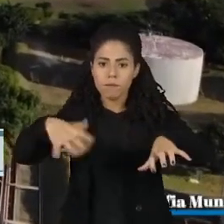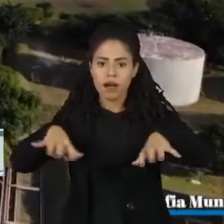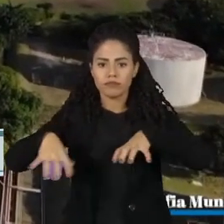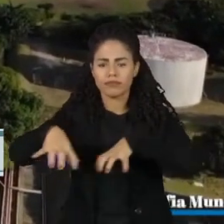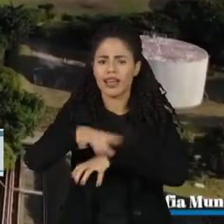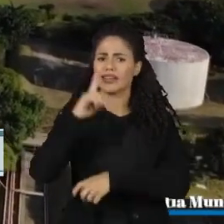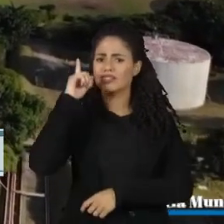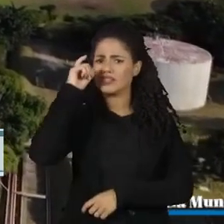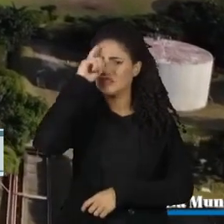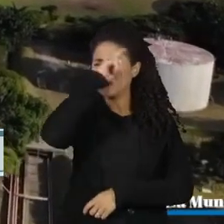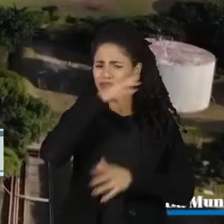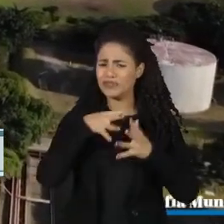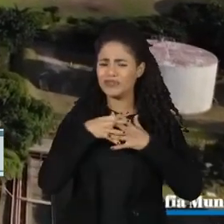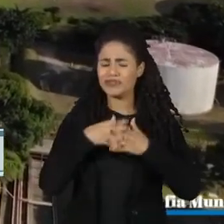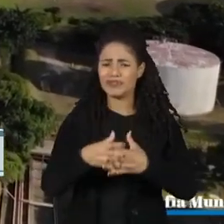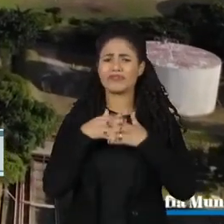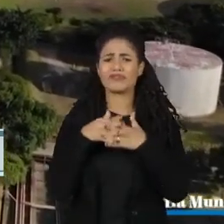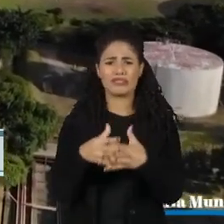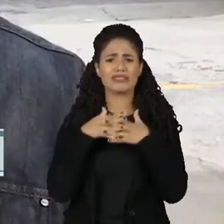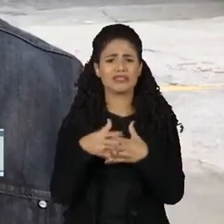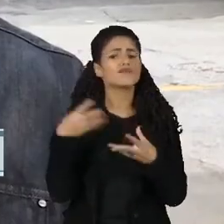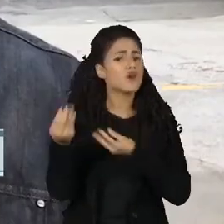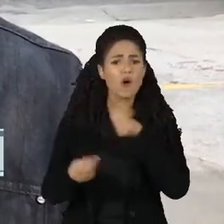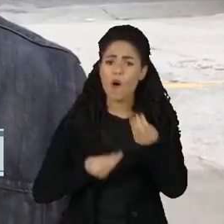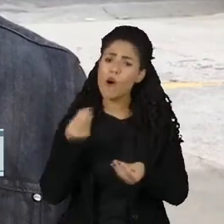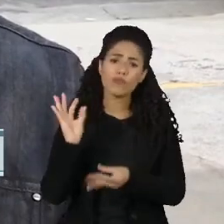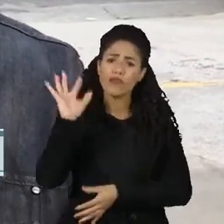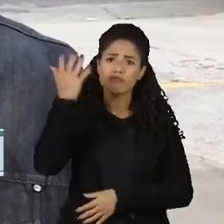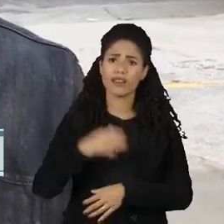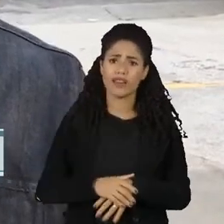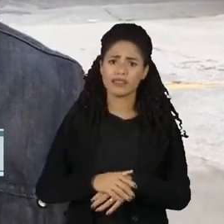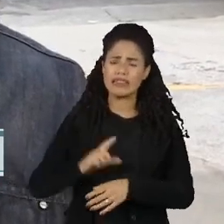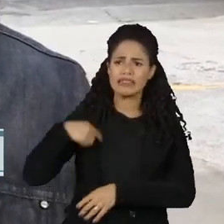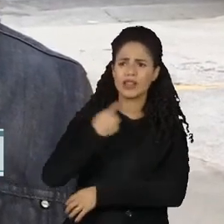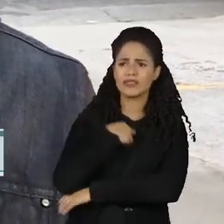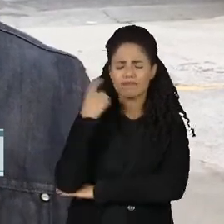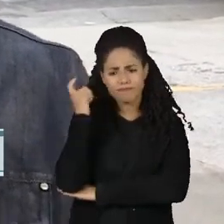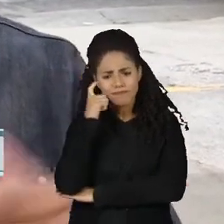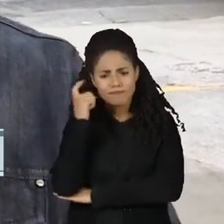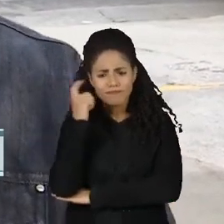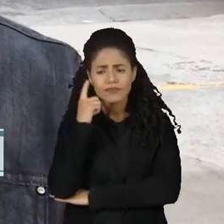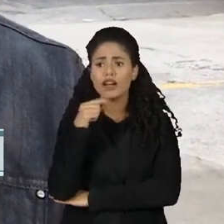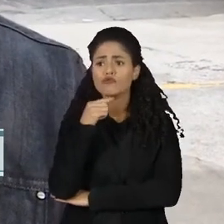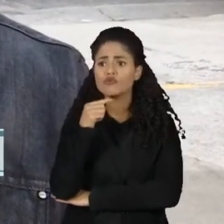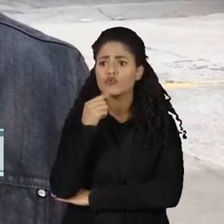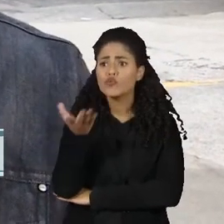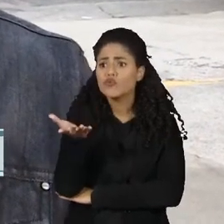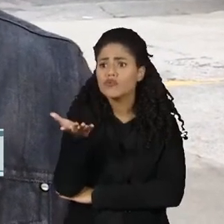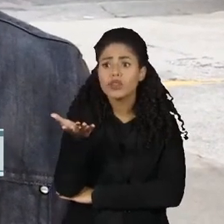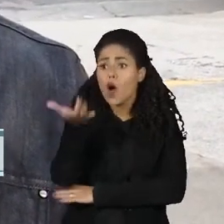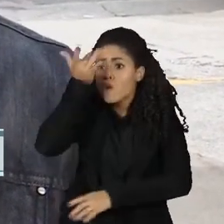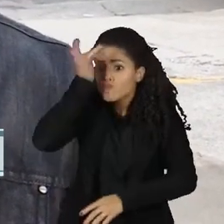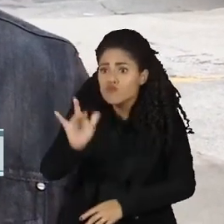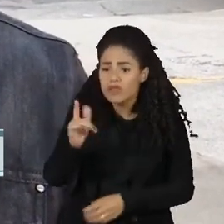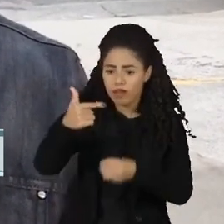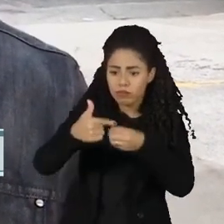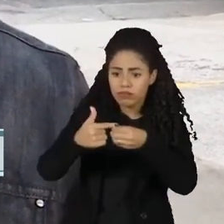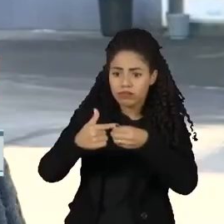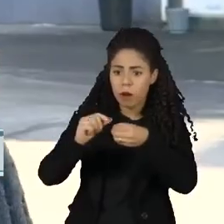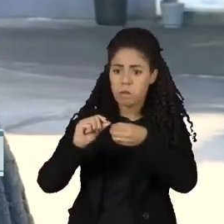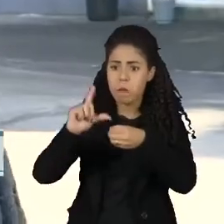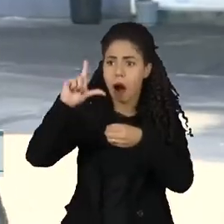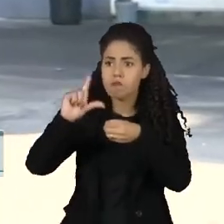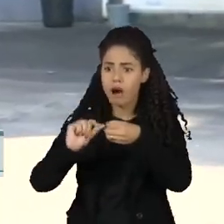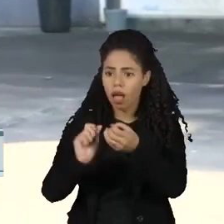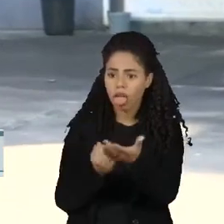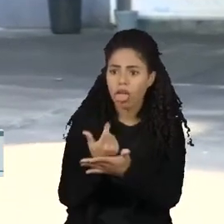Fica difícil entender e acompanhar. A gente fica naquela, será que vou pagar mais alto hoje, mais baixo amanhã? Então a gente fica naquela incerteza,